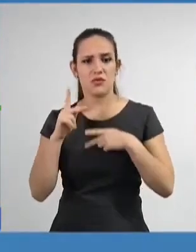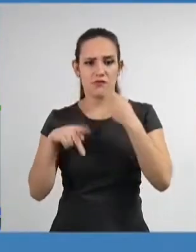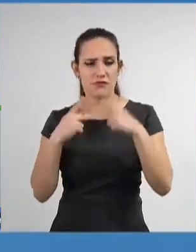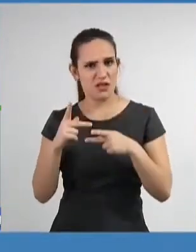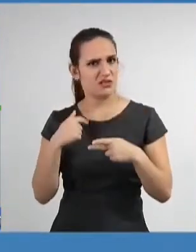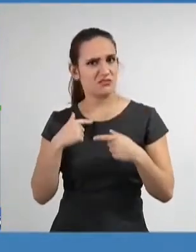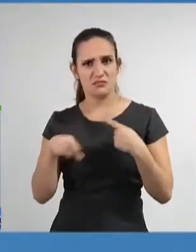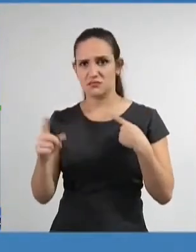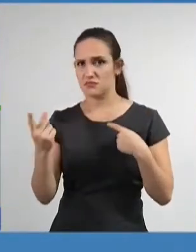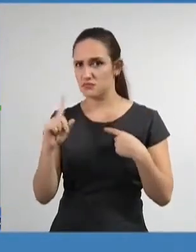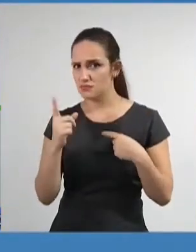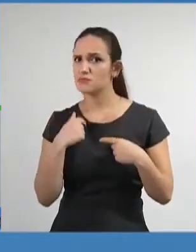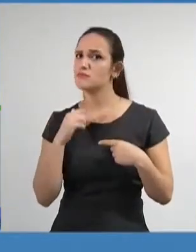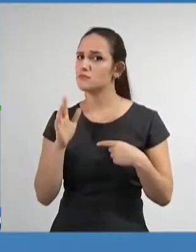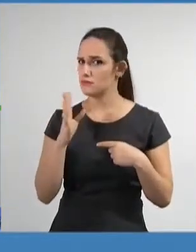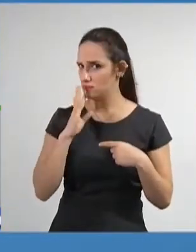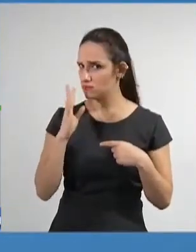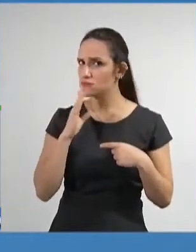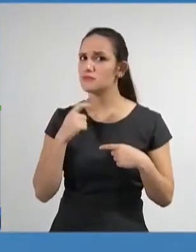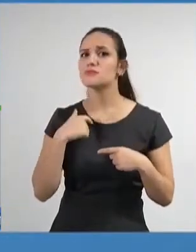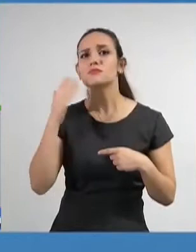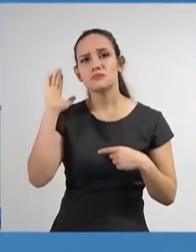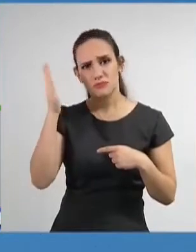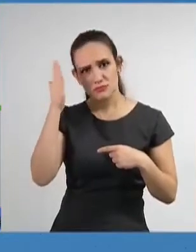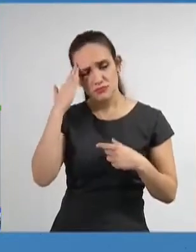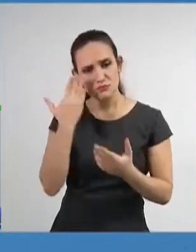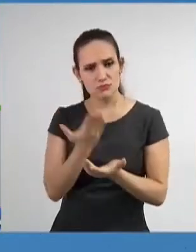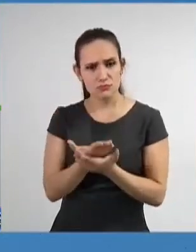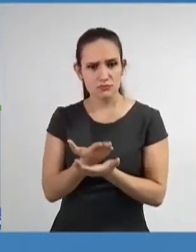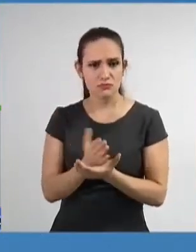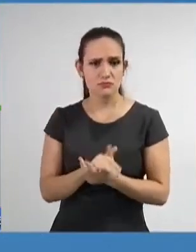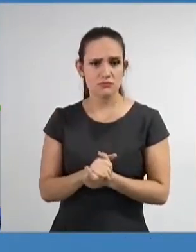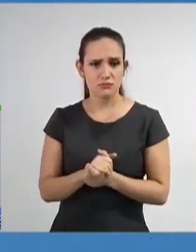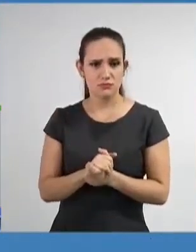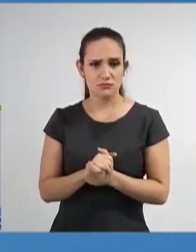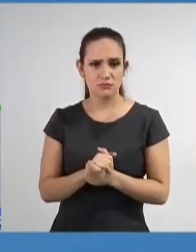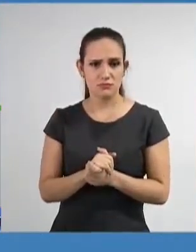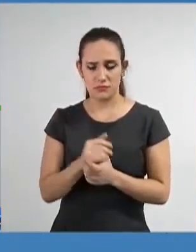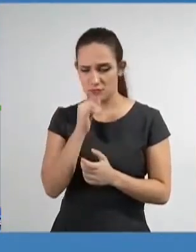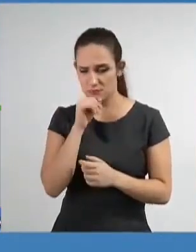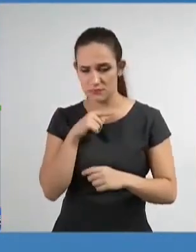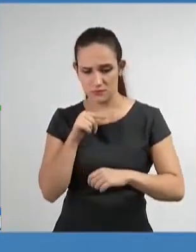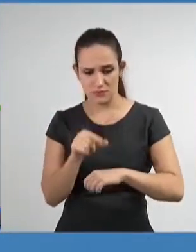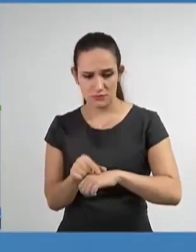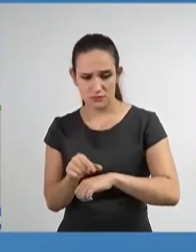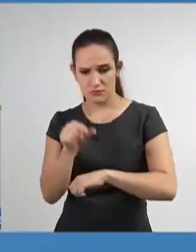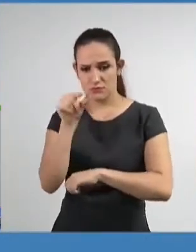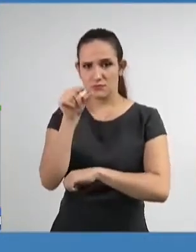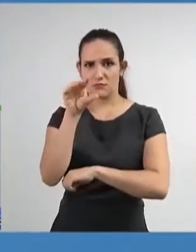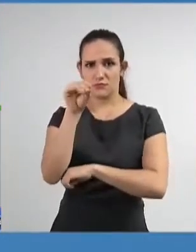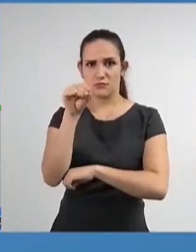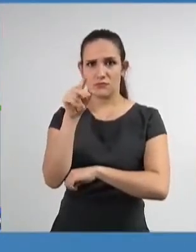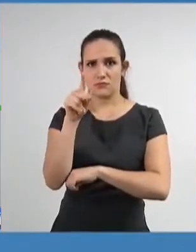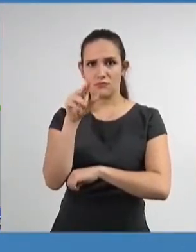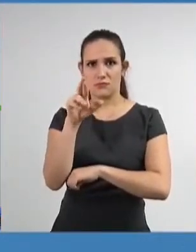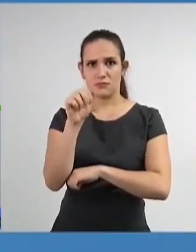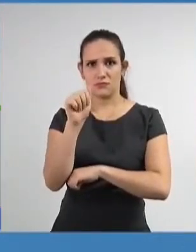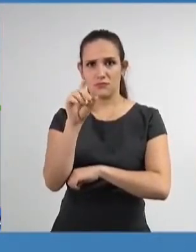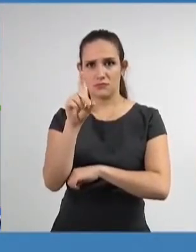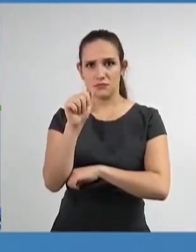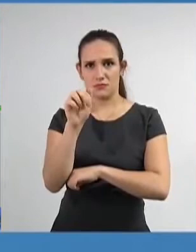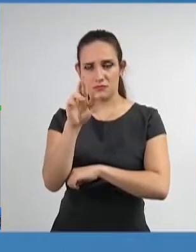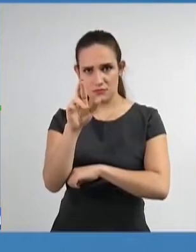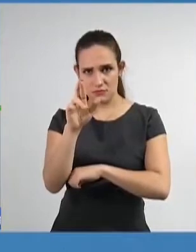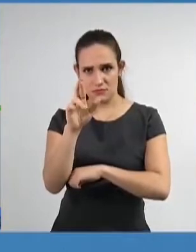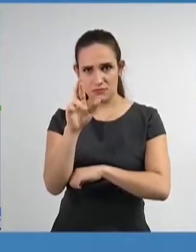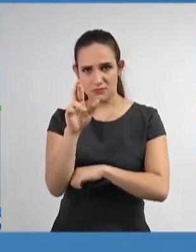porque conheço um pouco desse assunto, estudei. O radar pegadinha O radar móvel, que não tem sinalização,